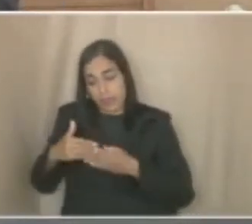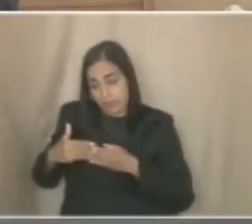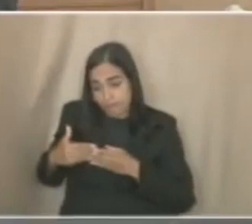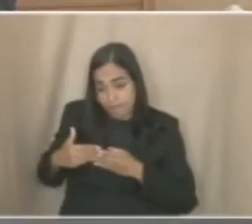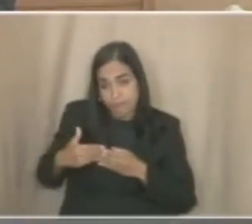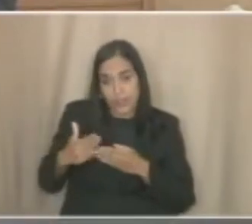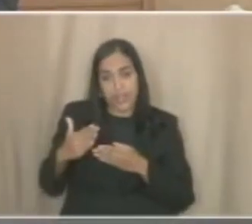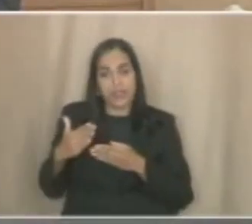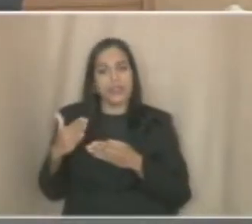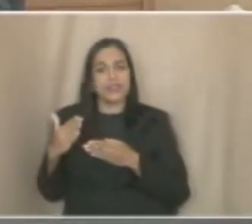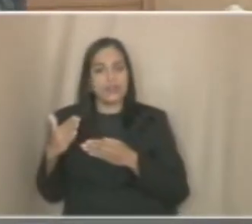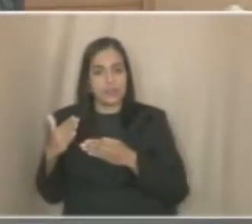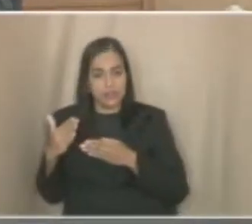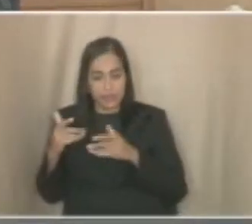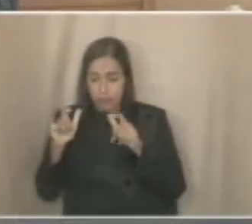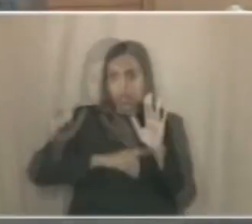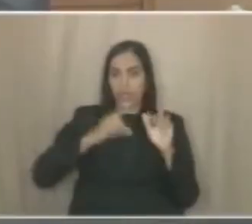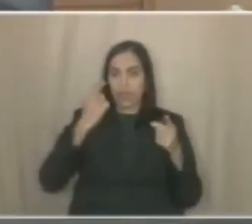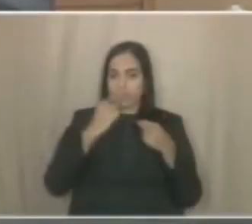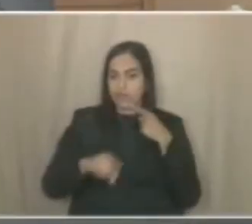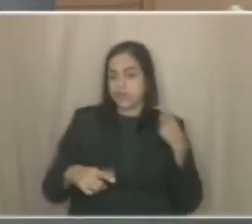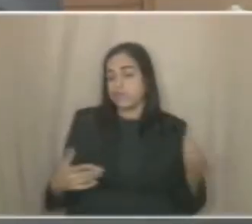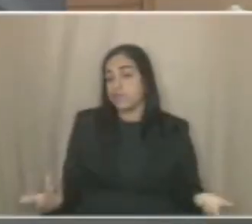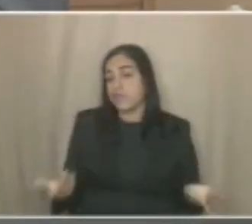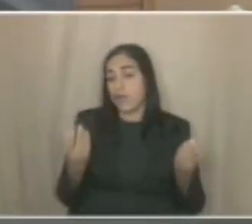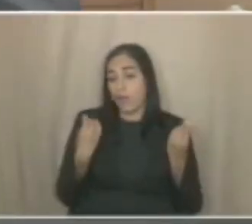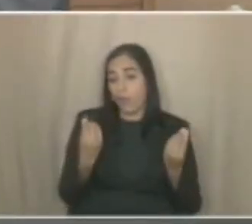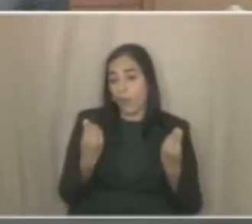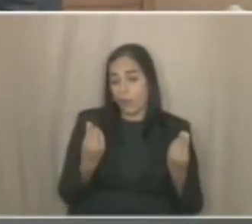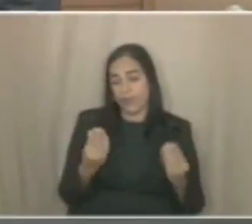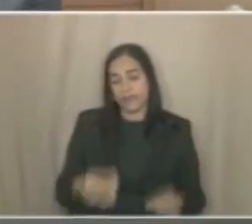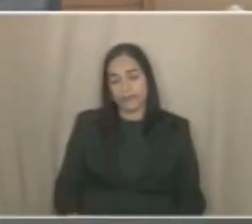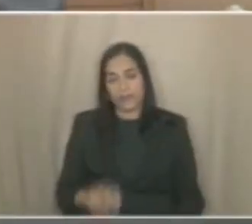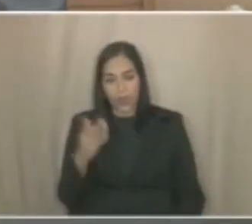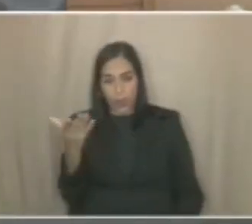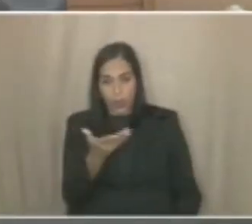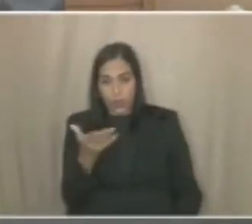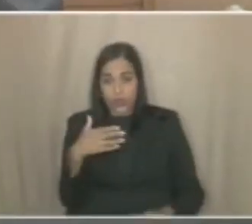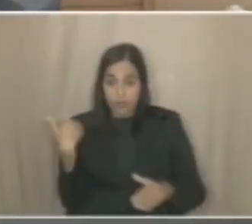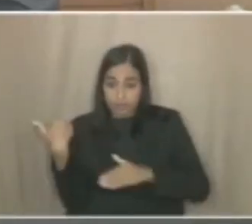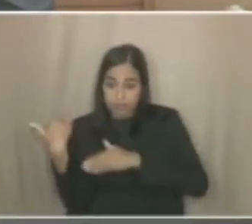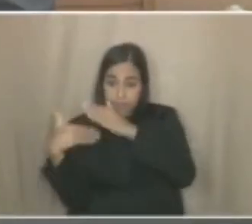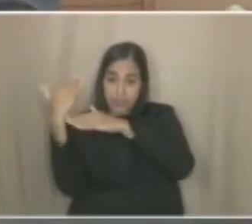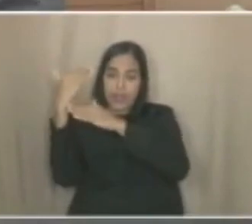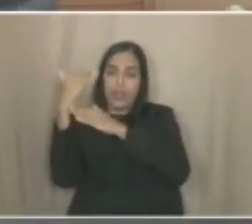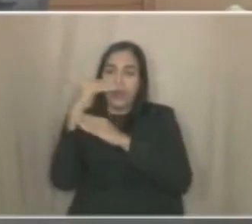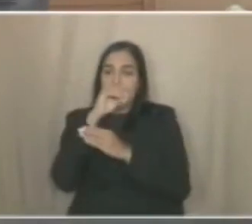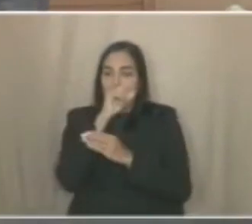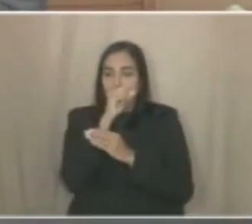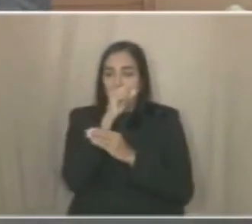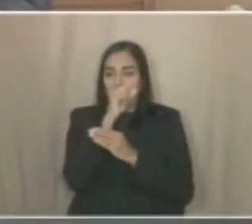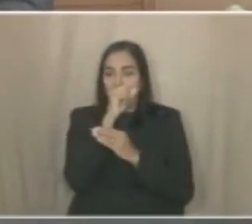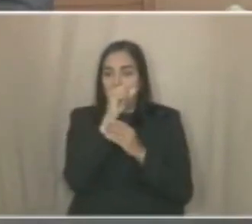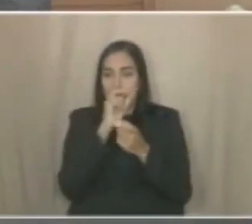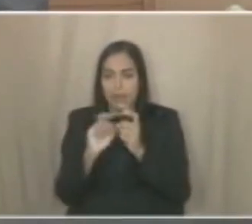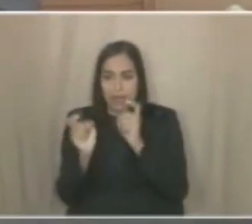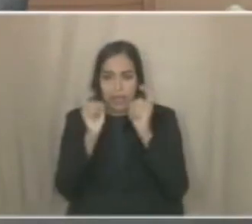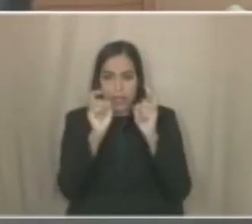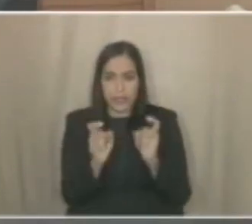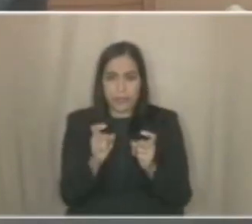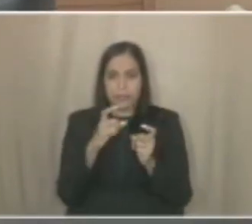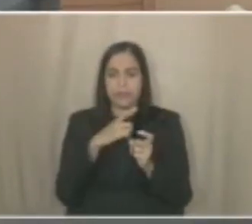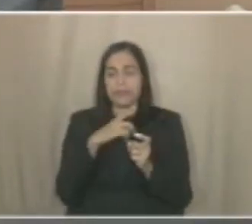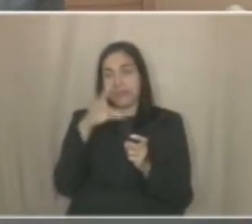é do que daquele território né então acho que hoje a gente avança nessa discussão haverá uma série de atividades